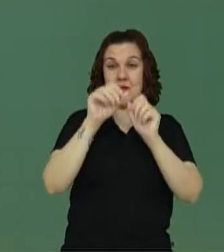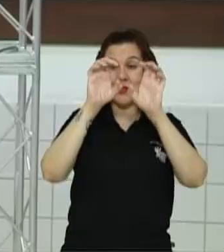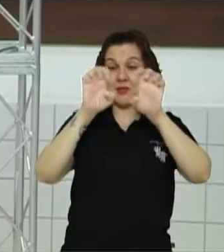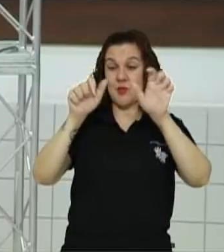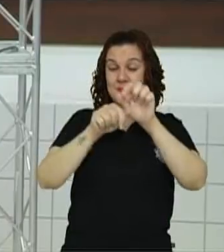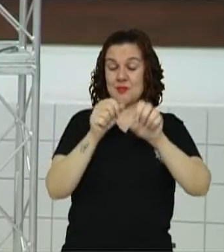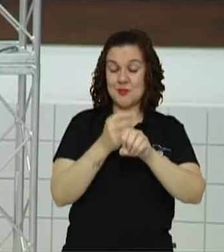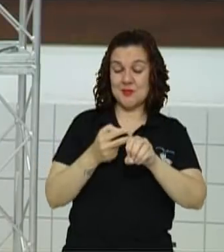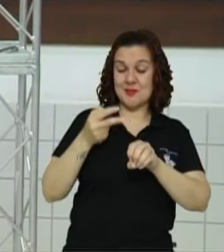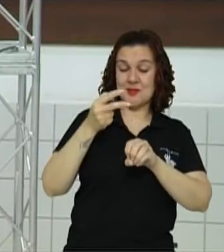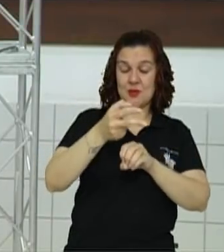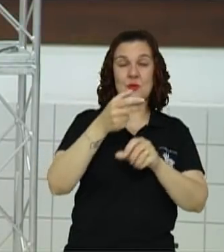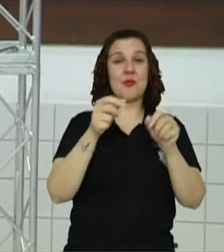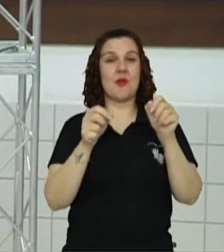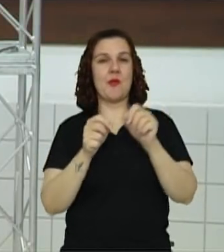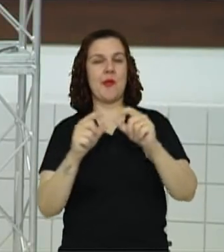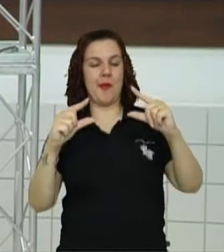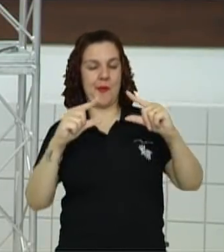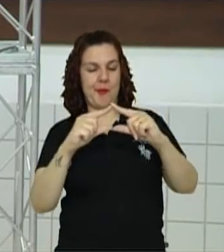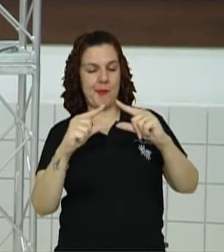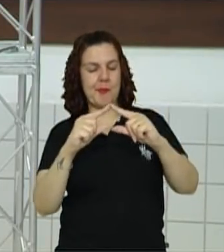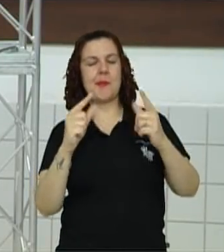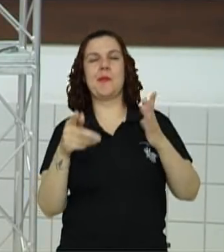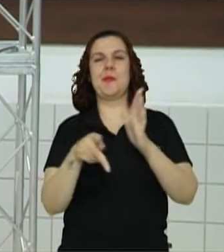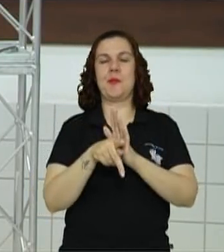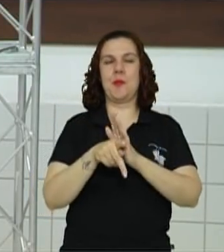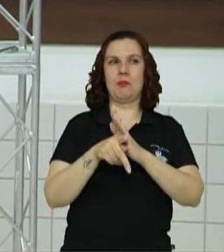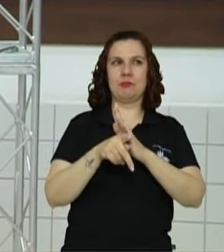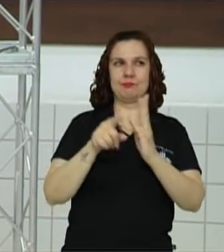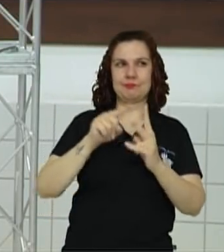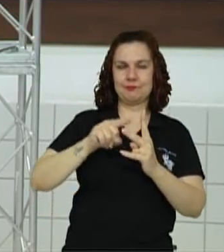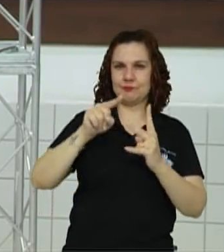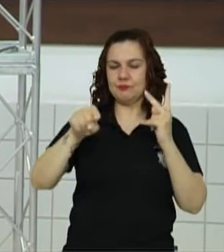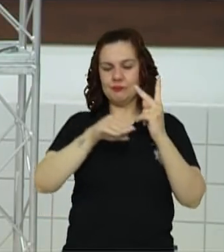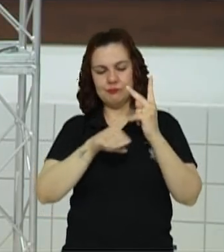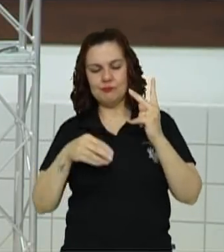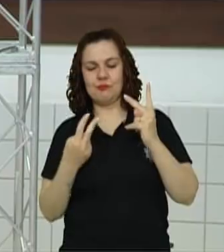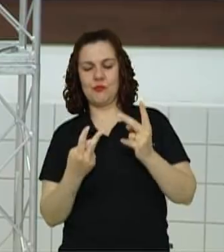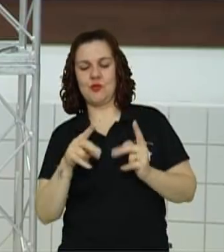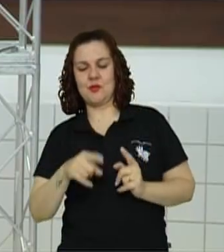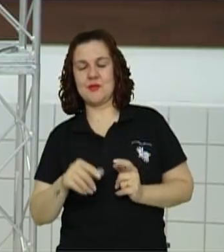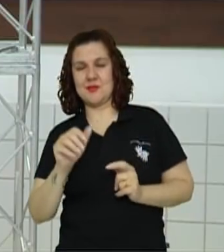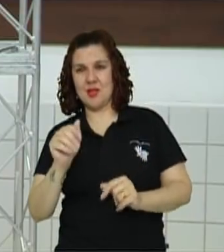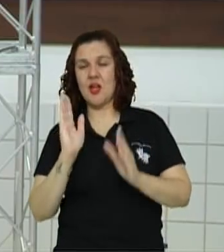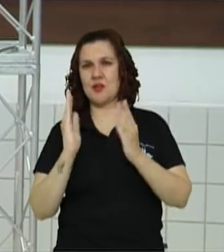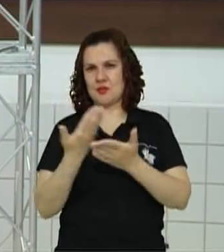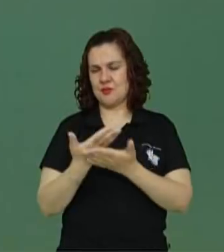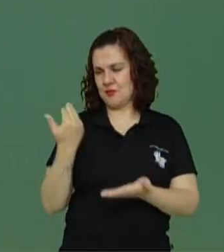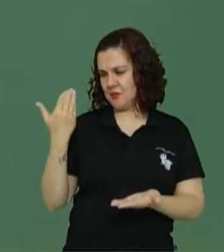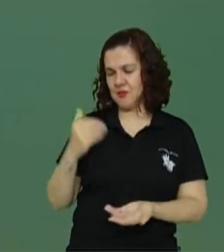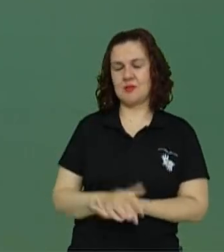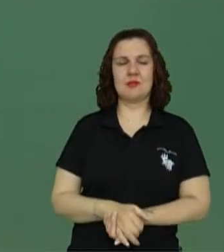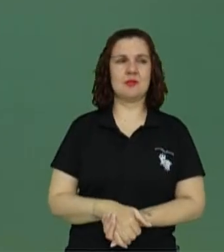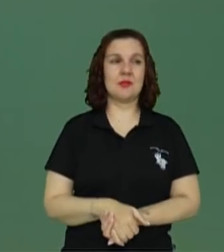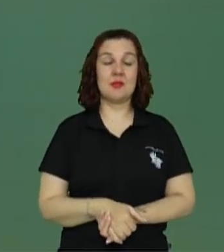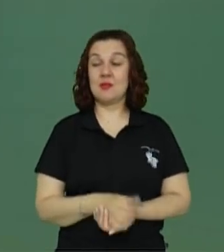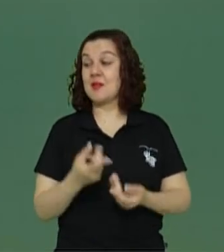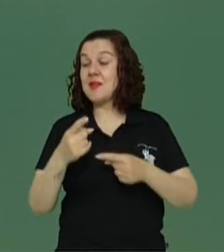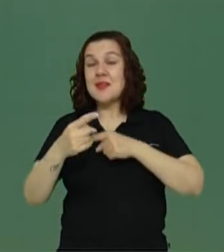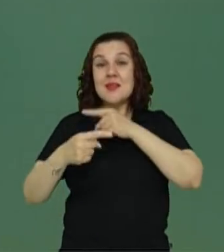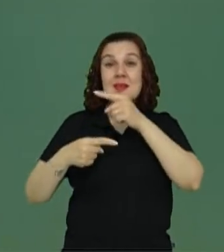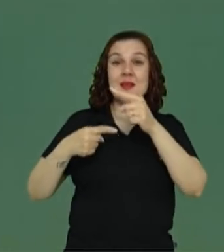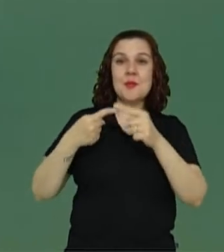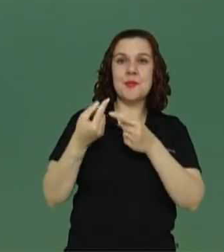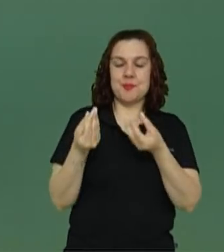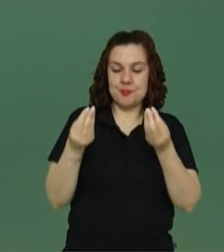segundo grau, vai aplicar a fórmula de Bhaskara, que nós já vimos lá nas aulas anteriores. E aí, depois